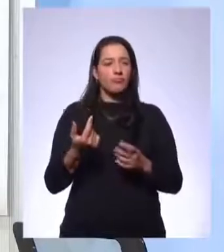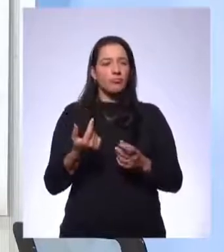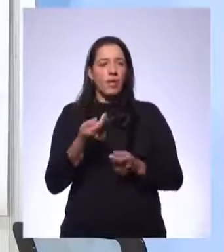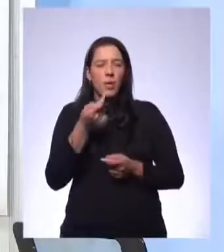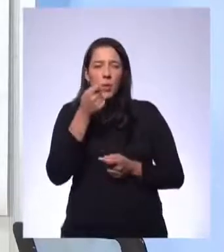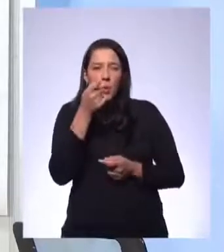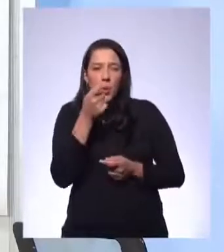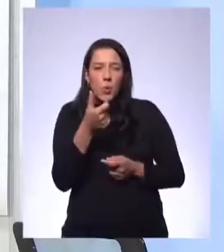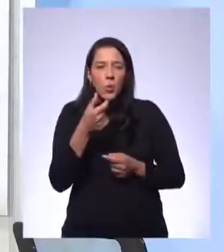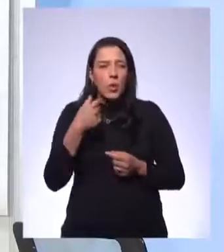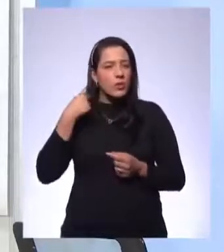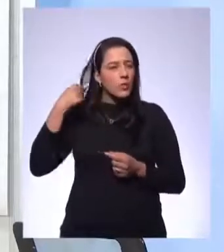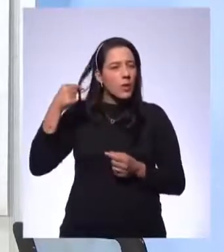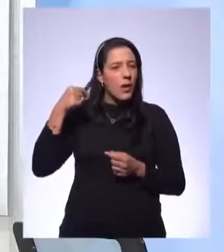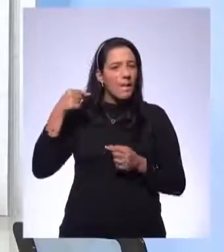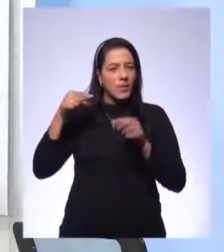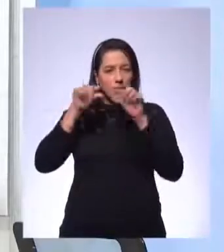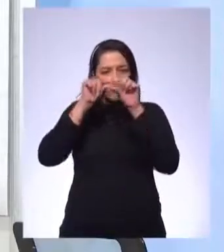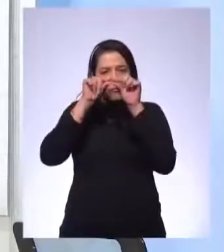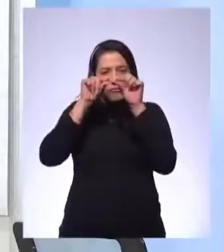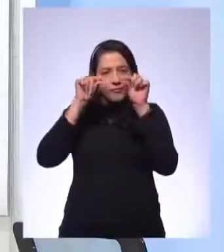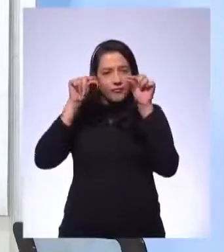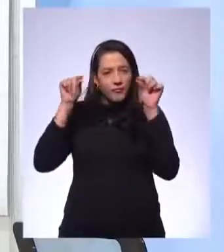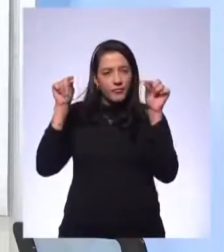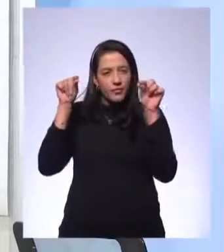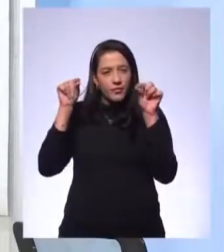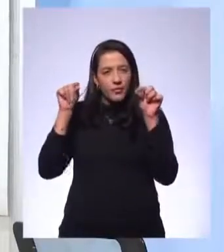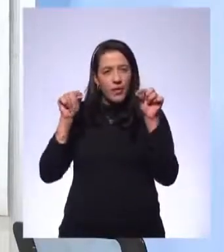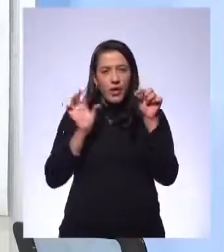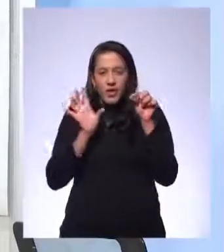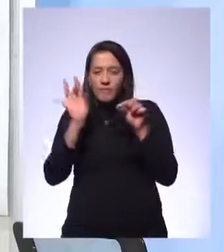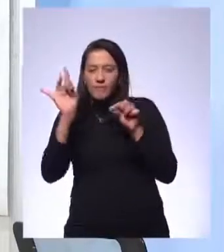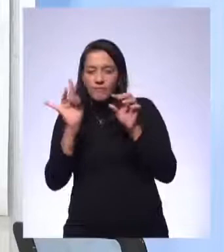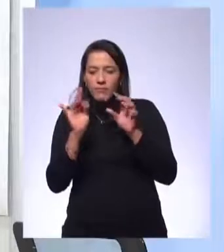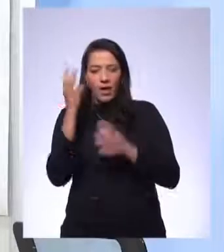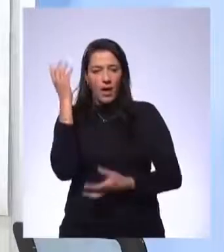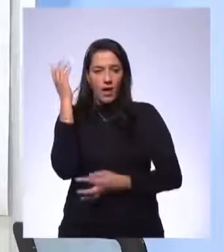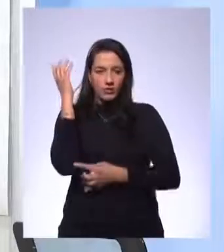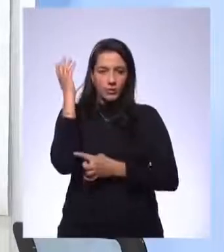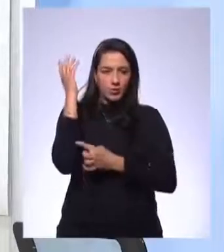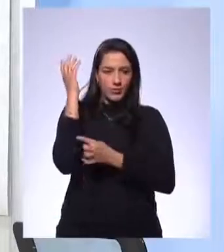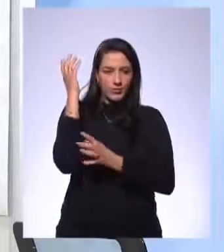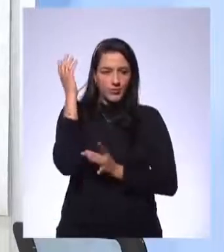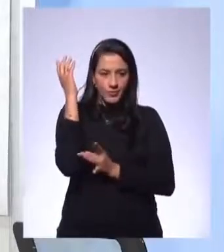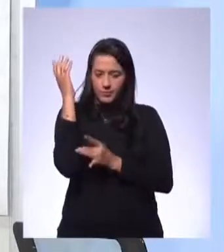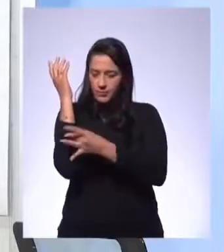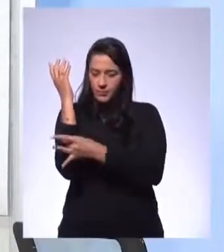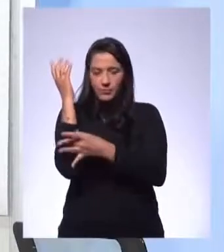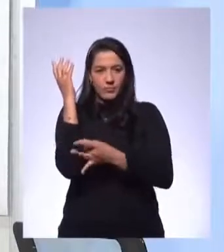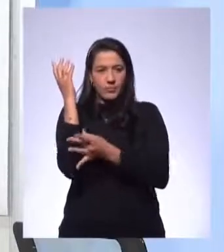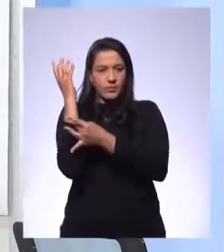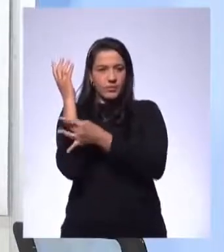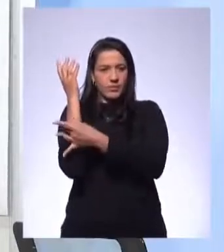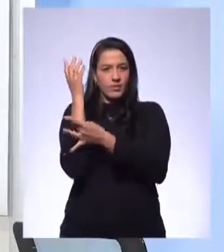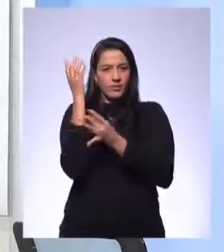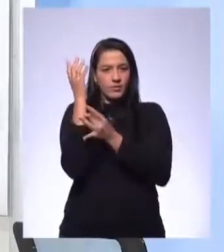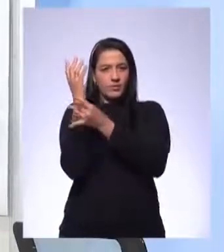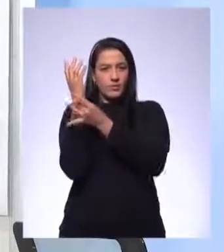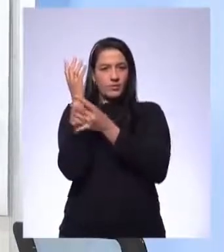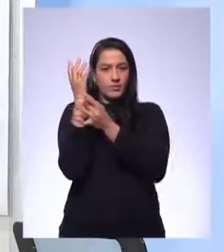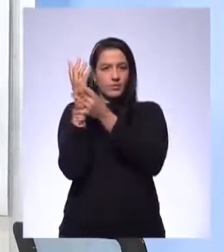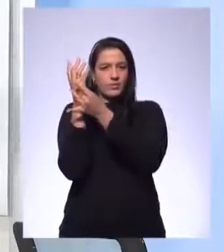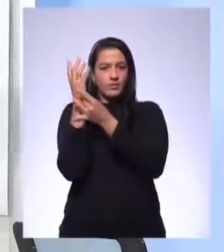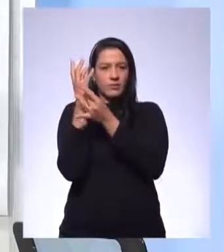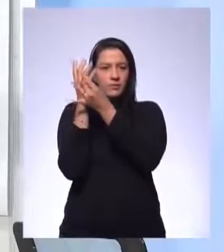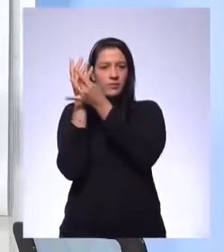da grossura de um fio de cabelo, por isso que chama capilar. Ele vai grudando na parede desses vasinhos que tem aqui e vão subindo por